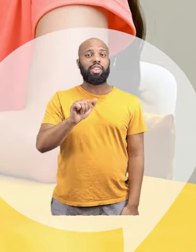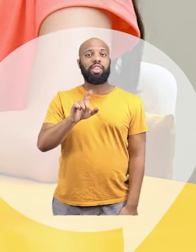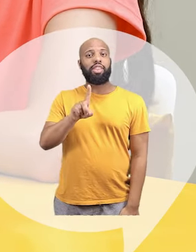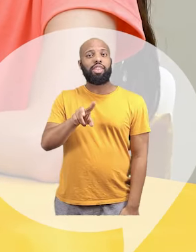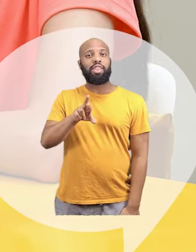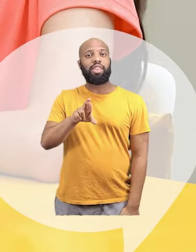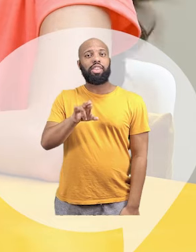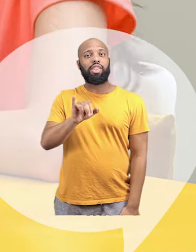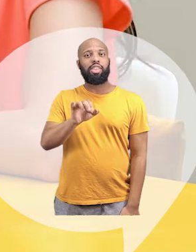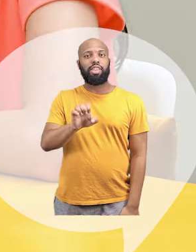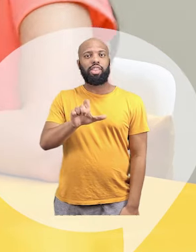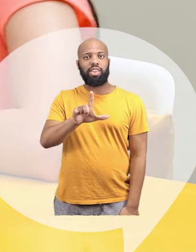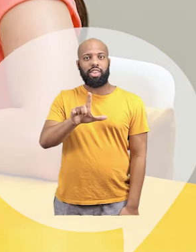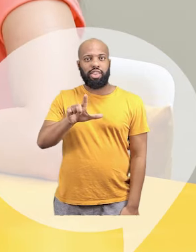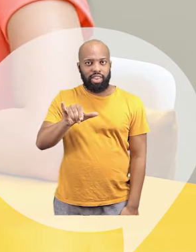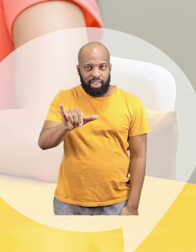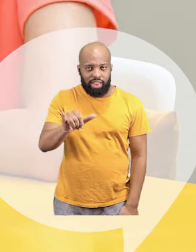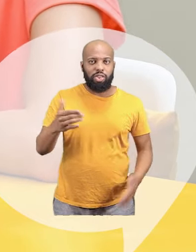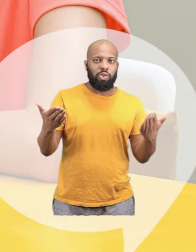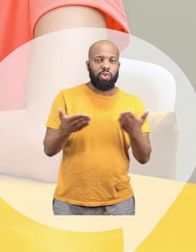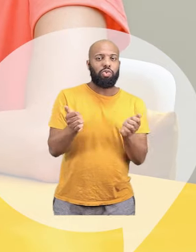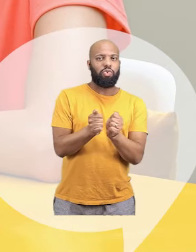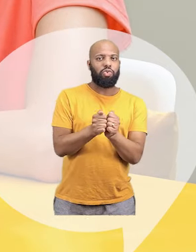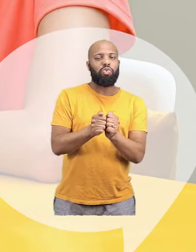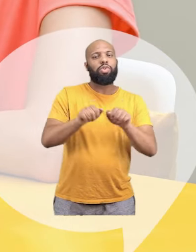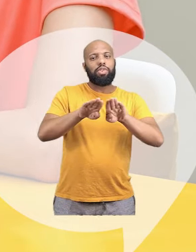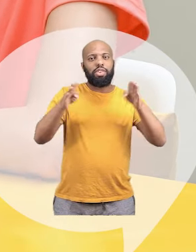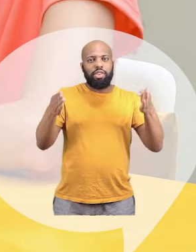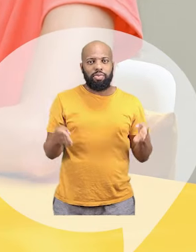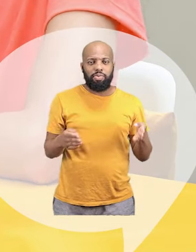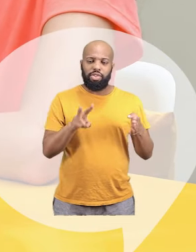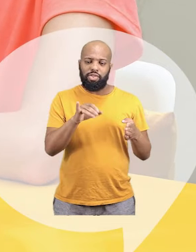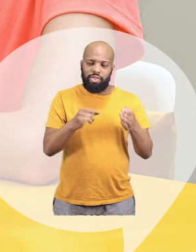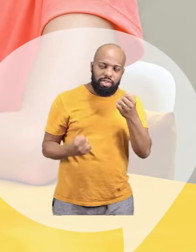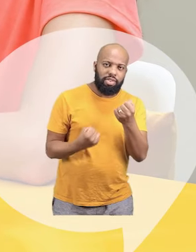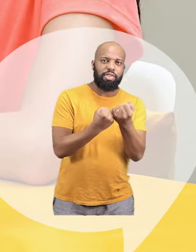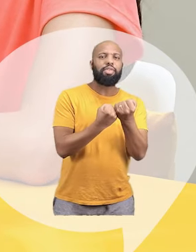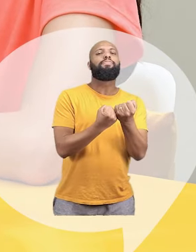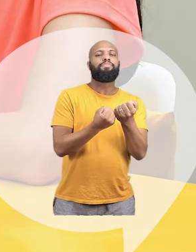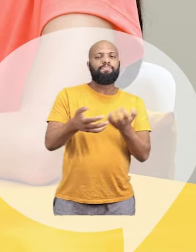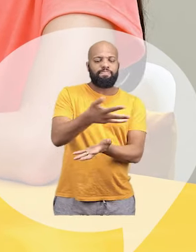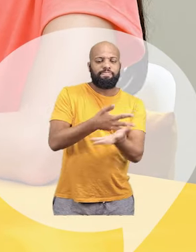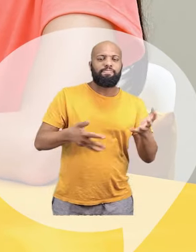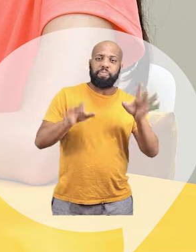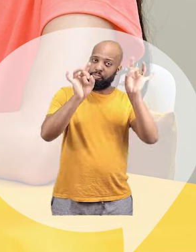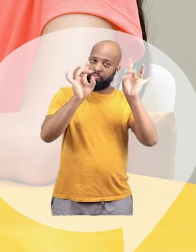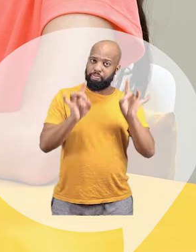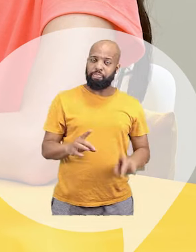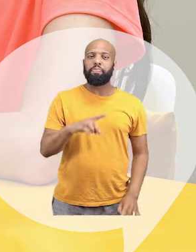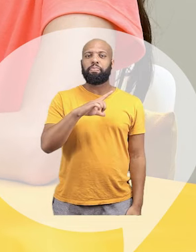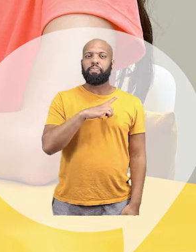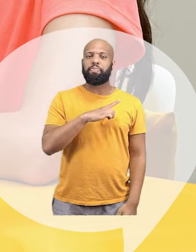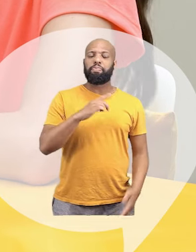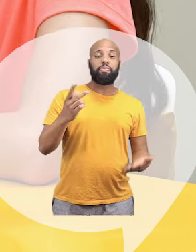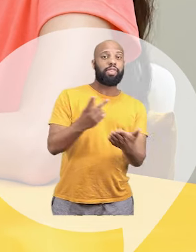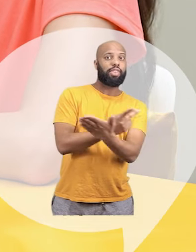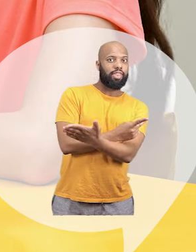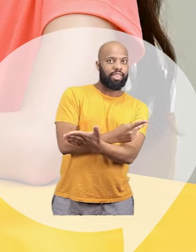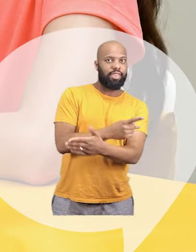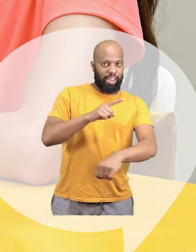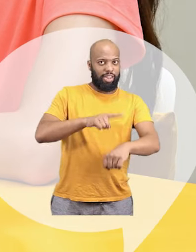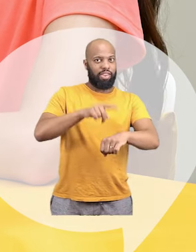salve eu sou Adriele um prazer estar com vocês nessa mesa hoje Socorro roxo desse Episódio muito especial que temos